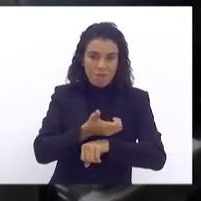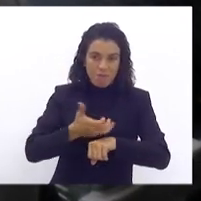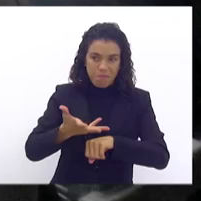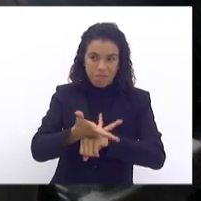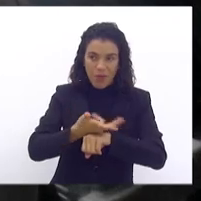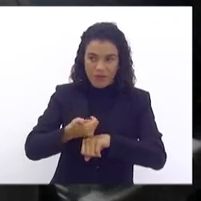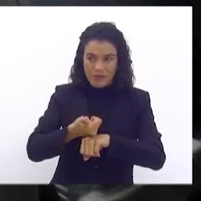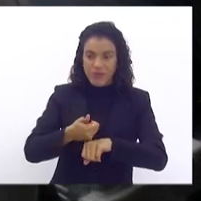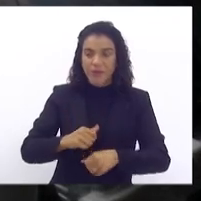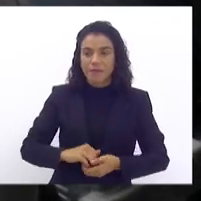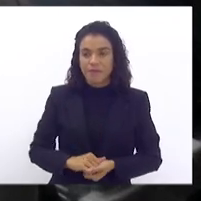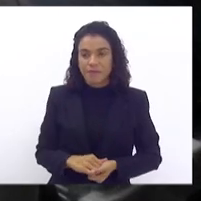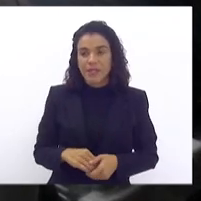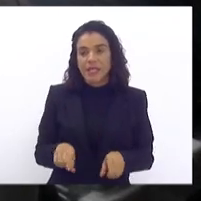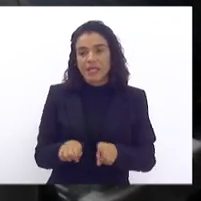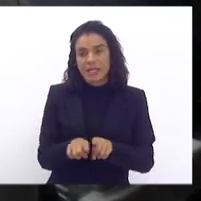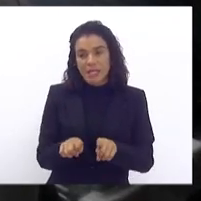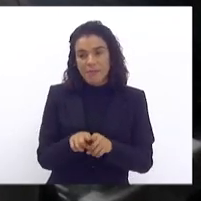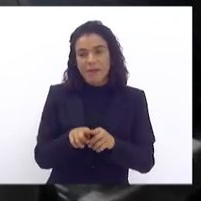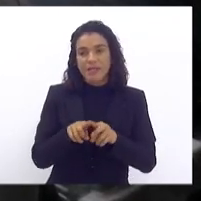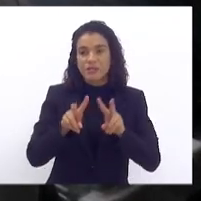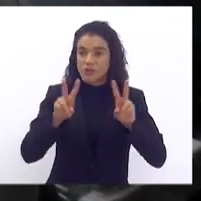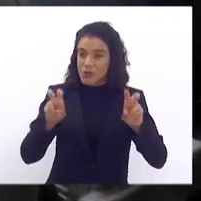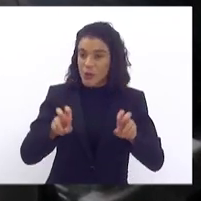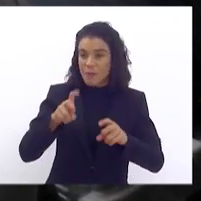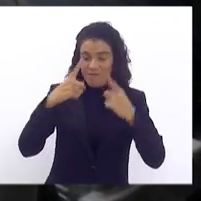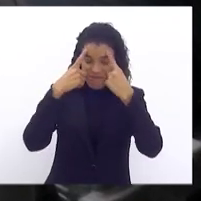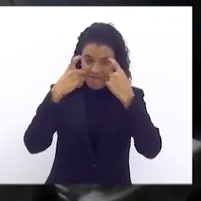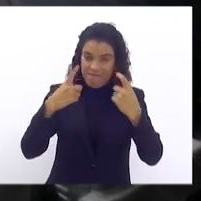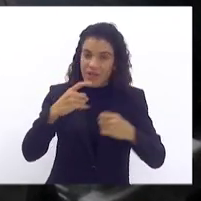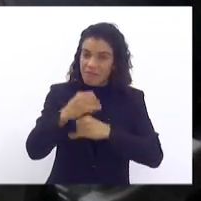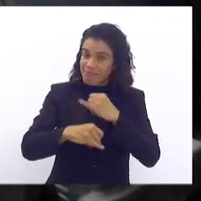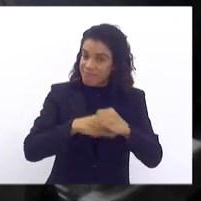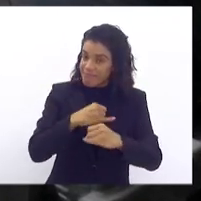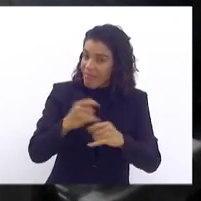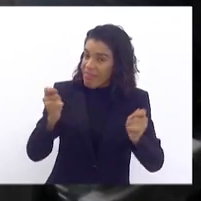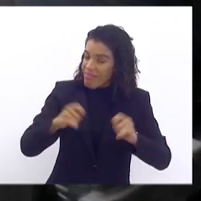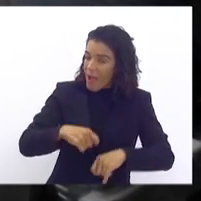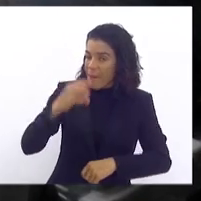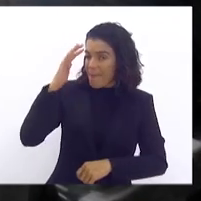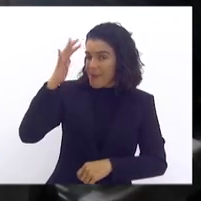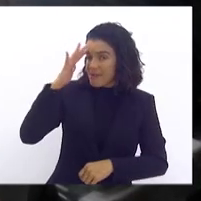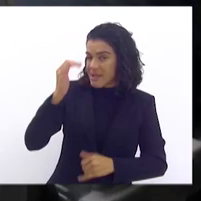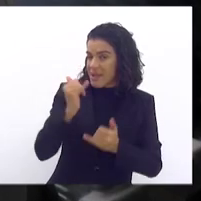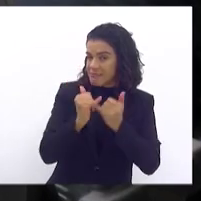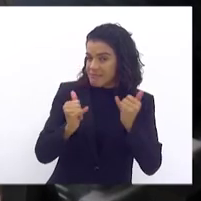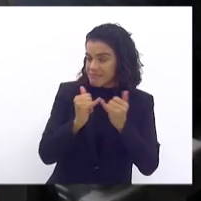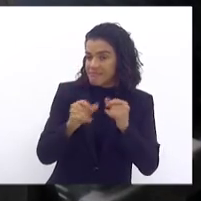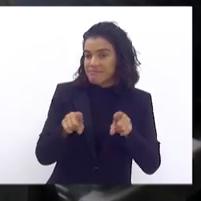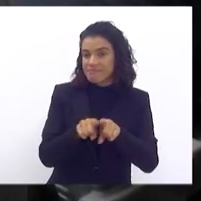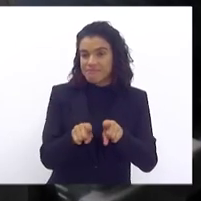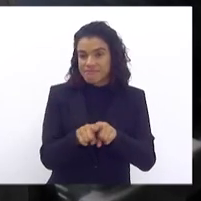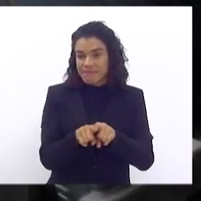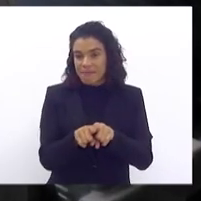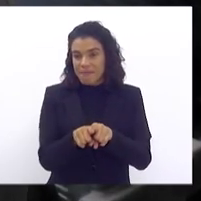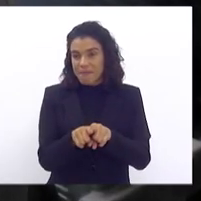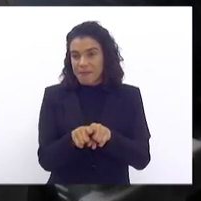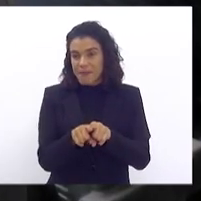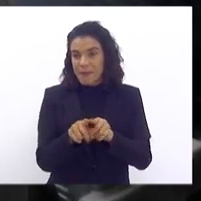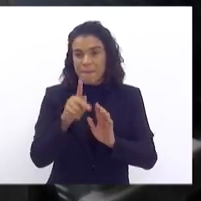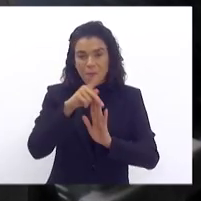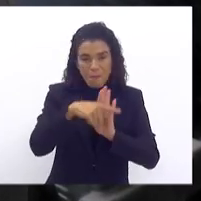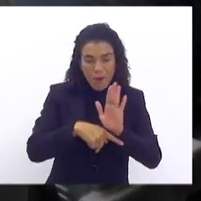além na questão da violência cibernética. Talvez a gente possa pensar algo semelhante também. Sim. Porque a gente, para os